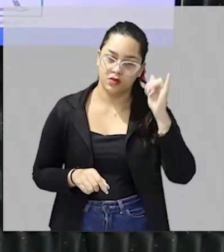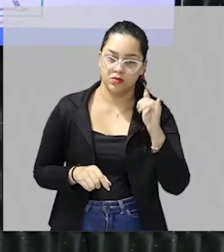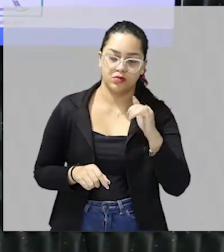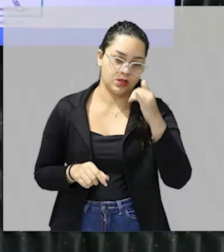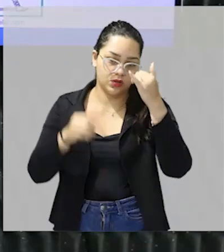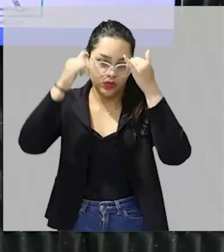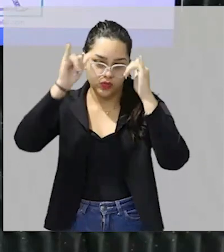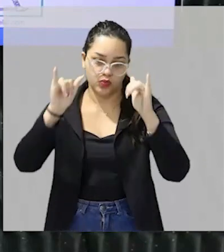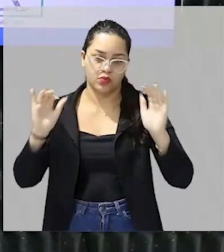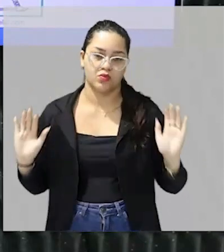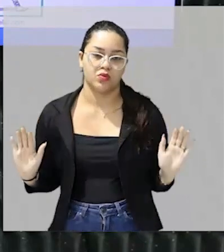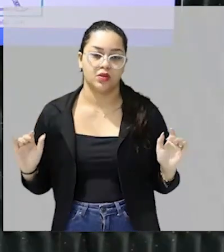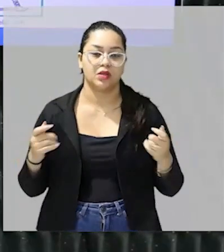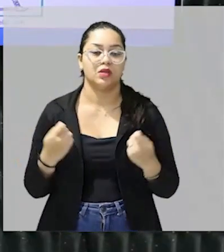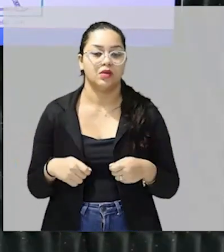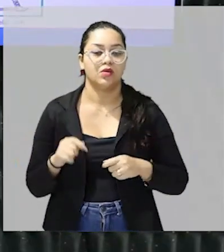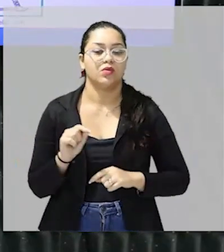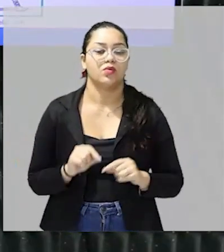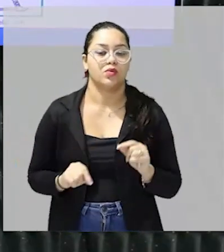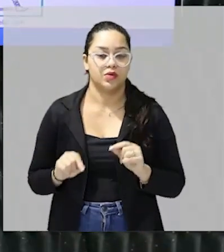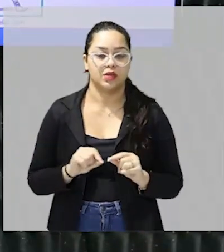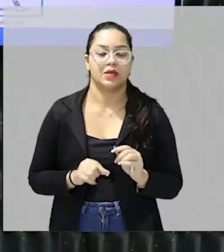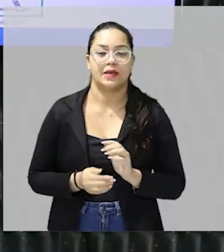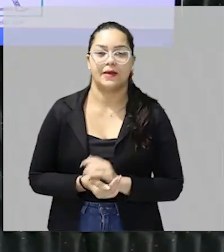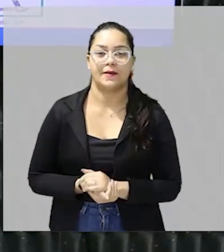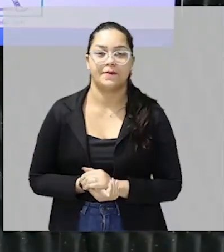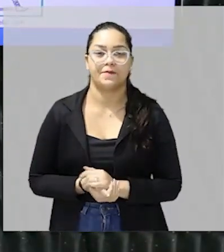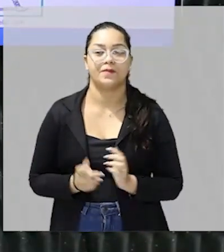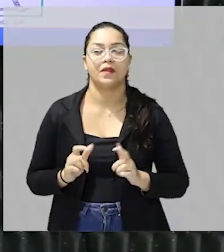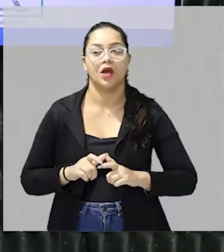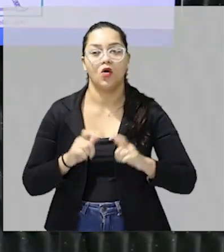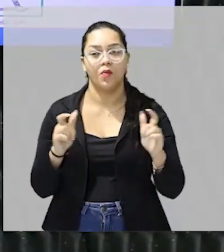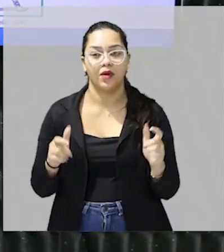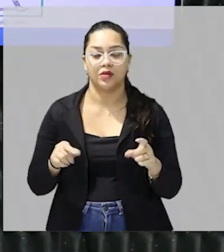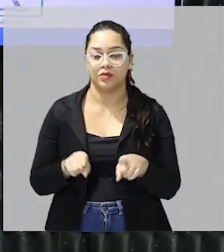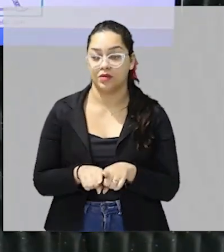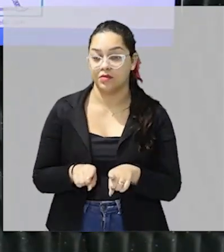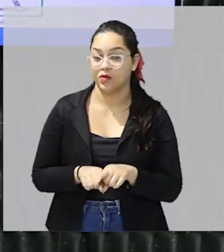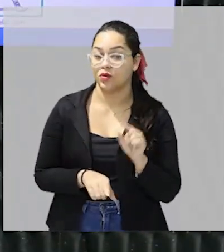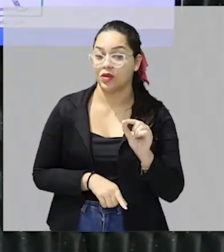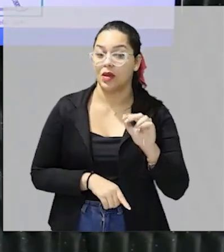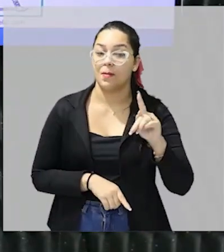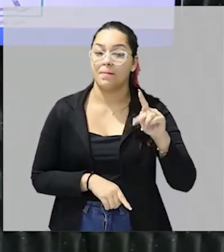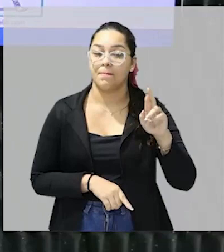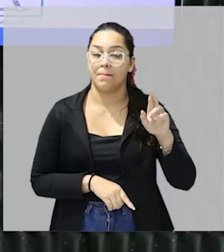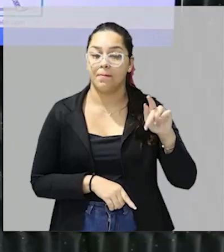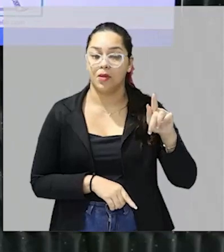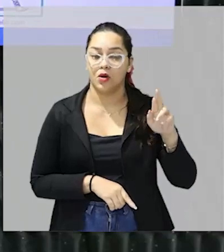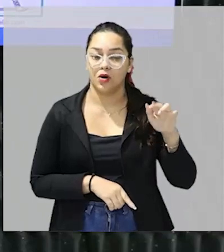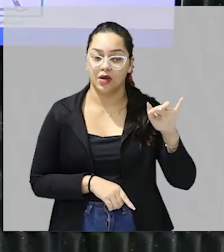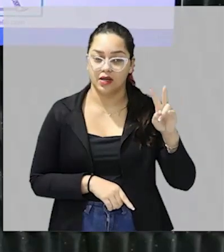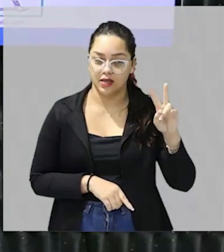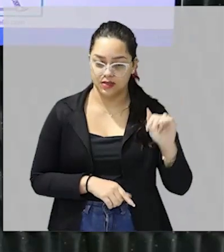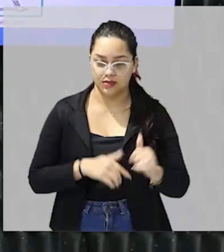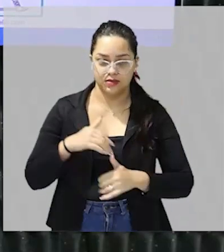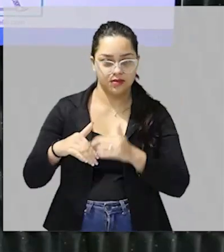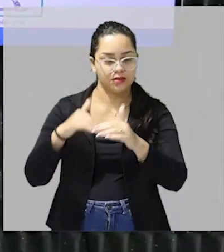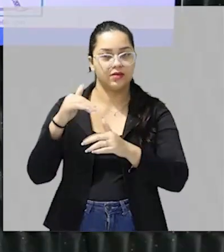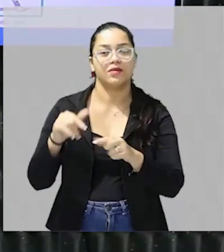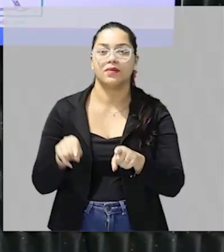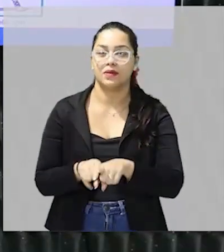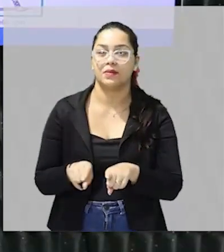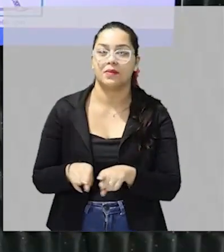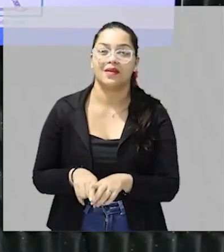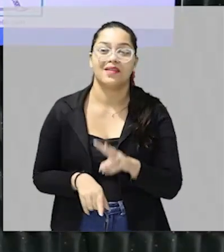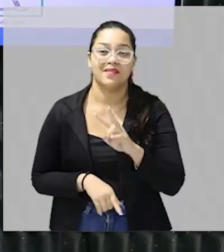para o dia. Então o princípio da sobrecarga é isso, é aumento de carga o quê? Progressiva. Progressivamente